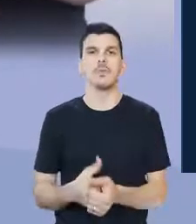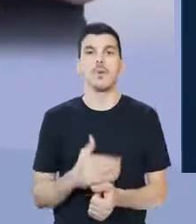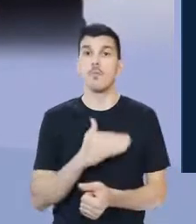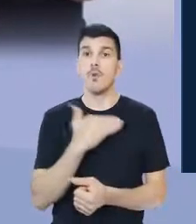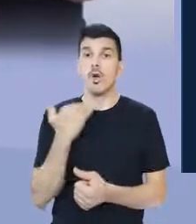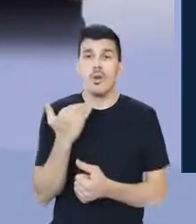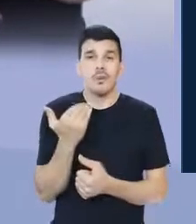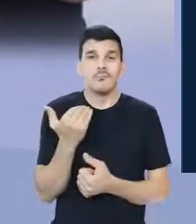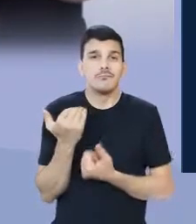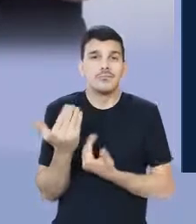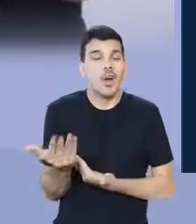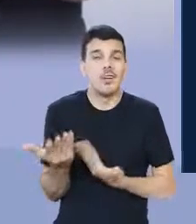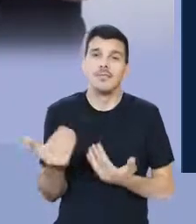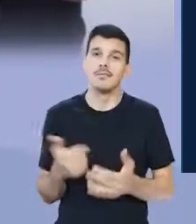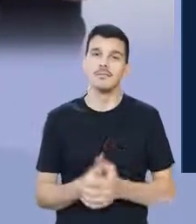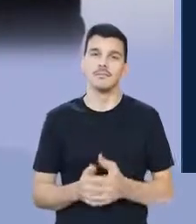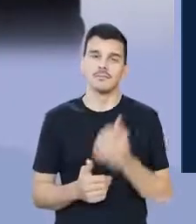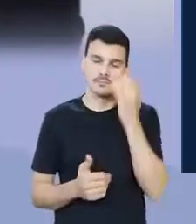muito, morreu novo.